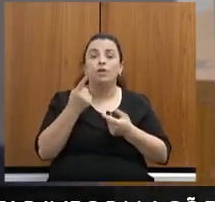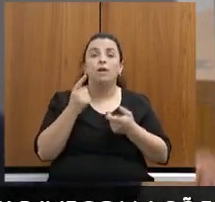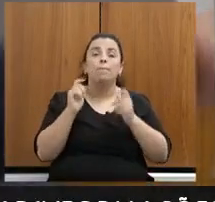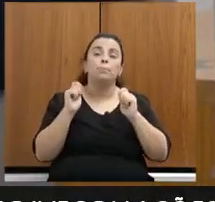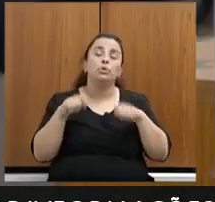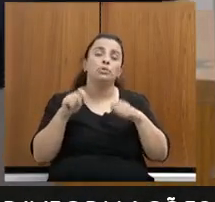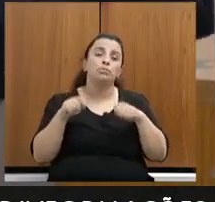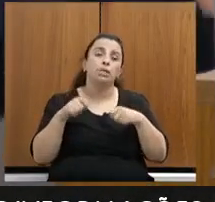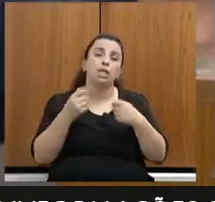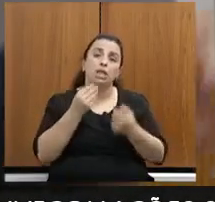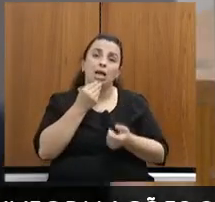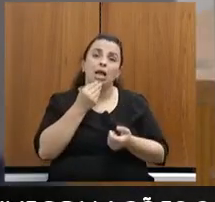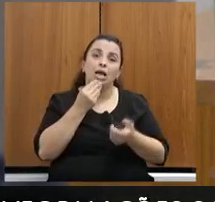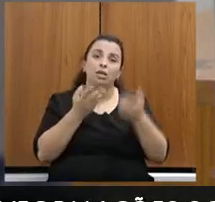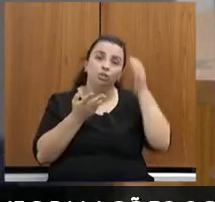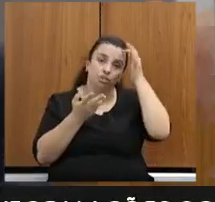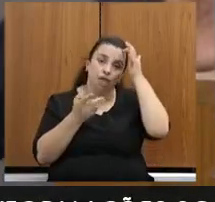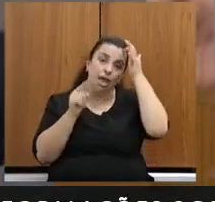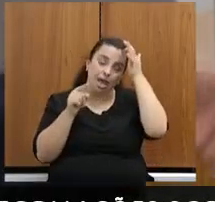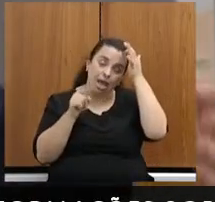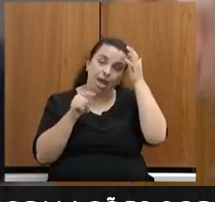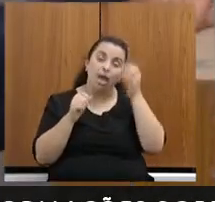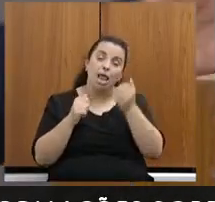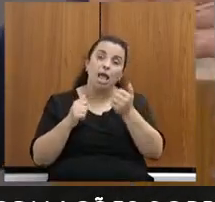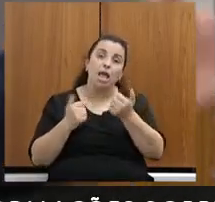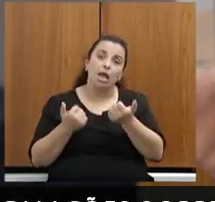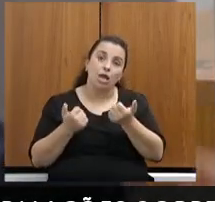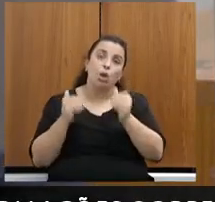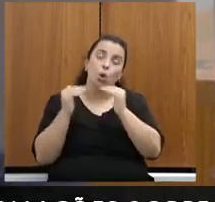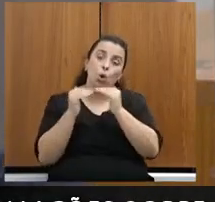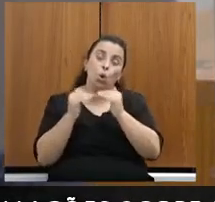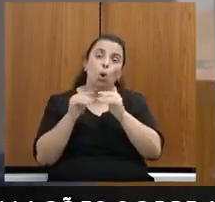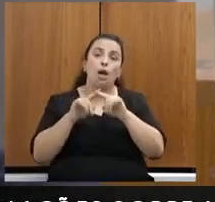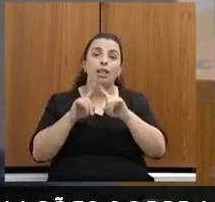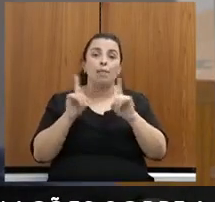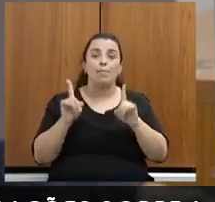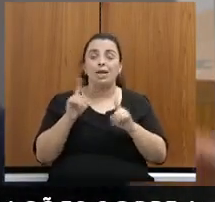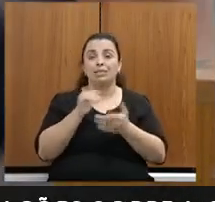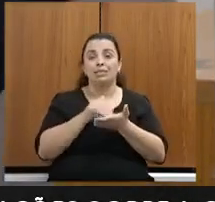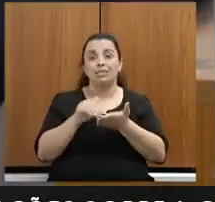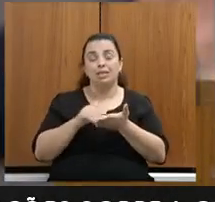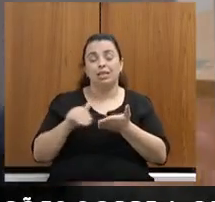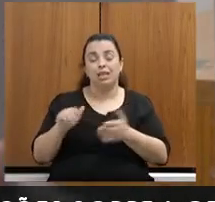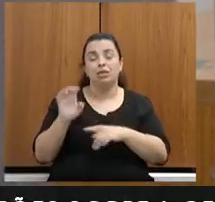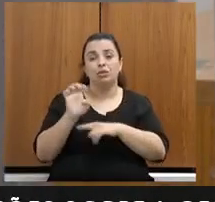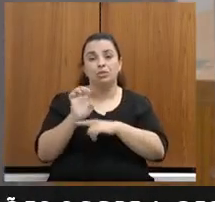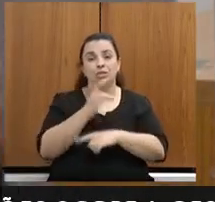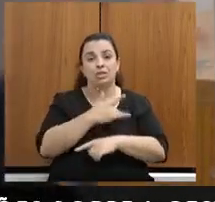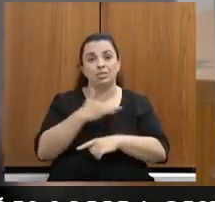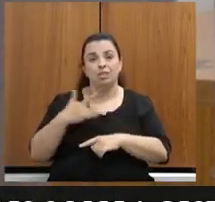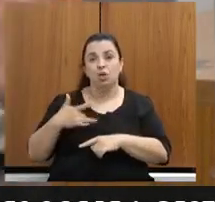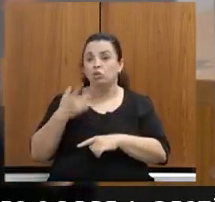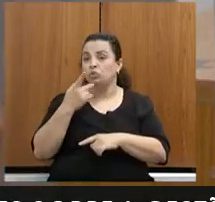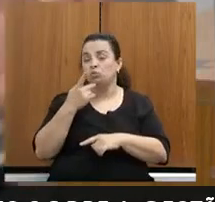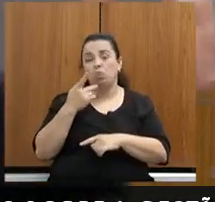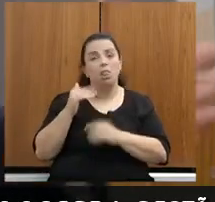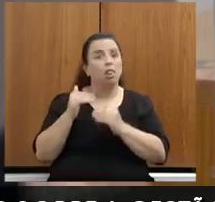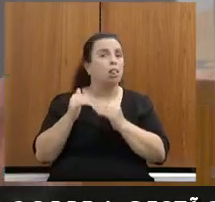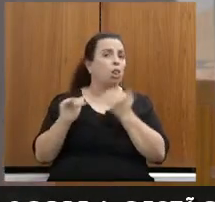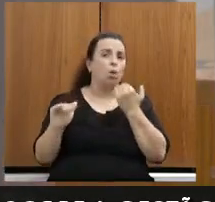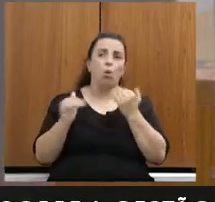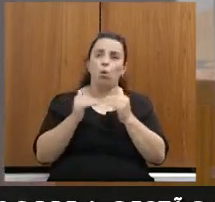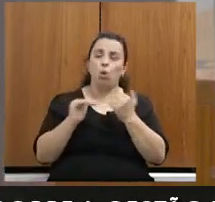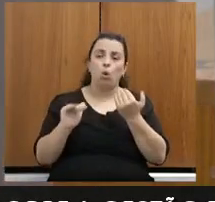que ele é favorável mas que infelizmente a Secretaria de Estado da Saúde não considera assim prefere